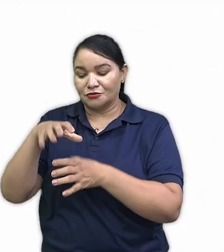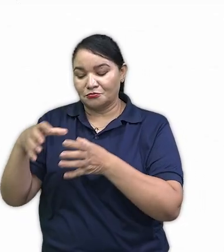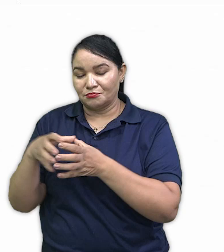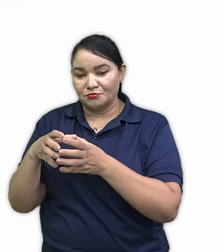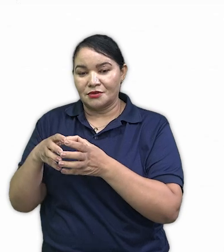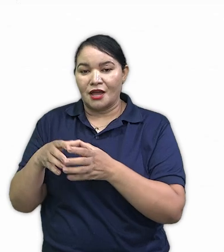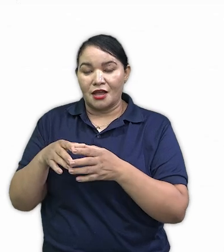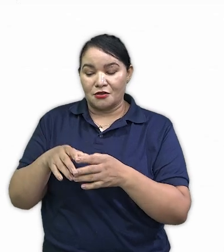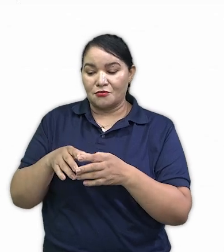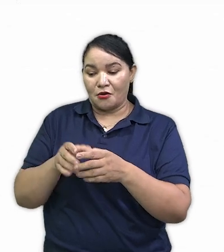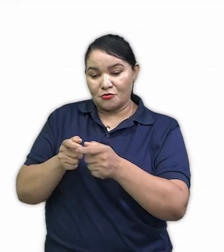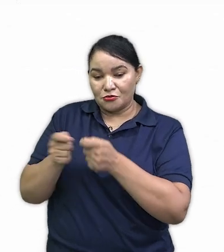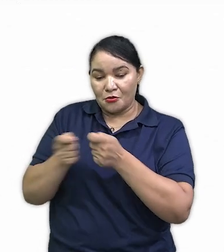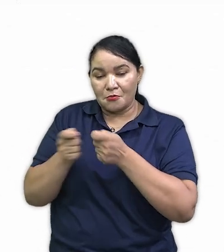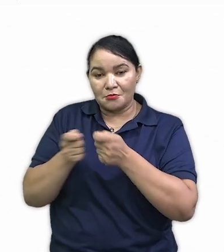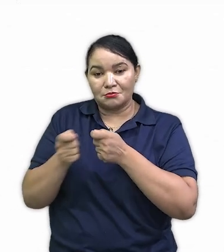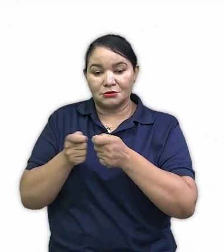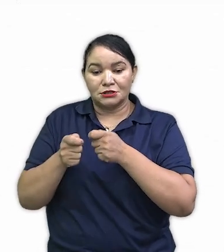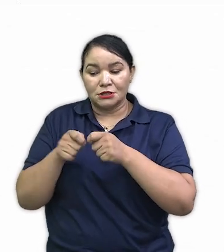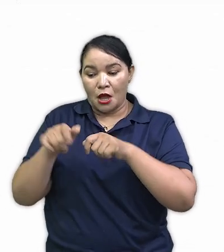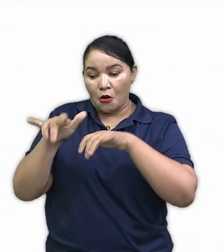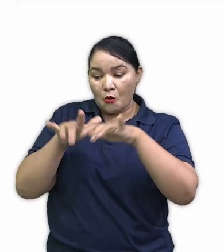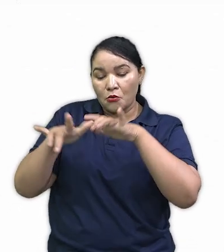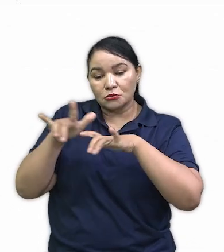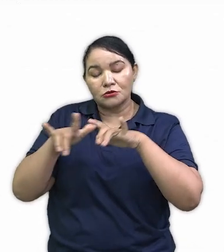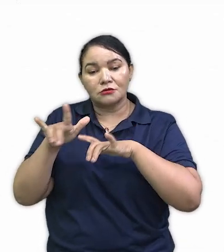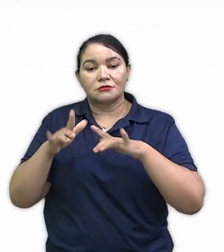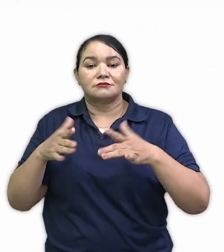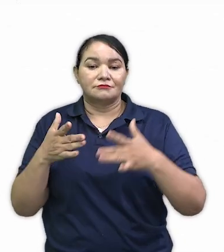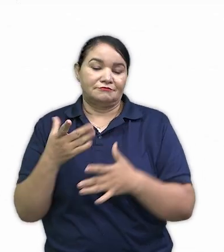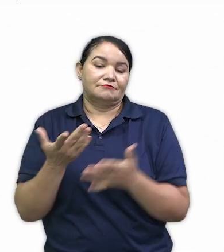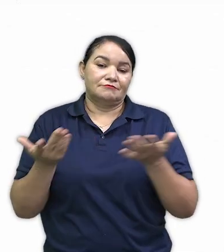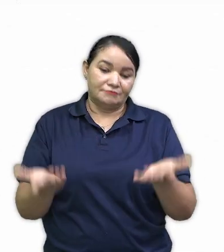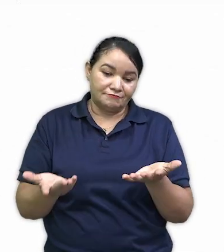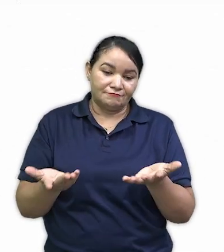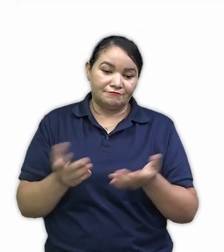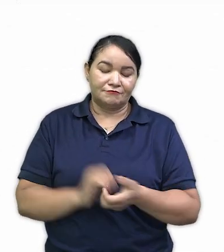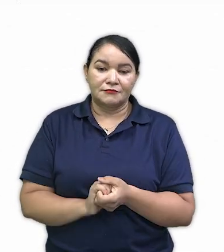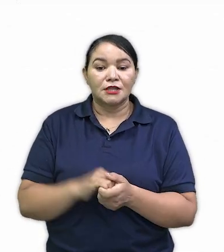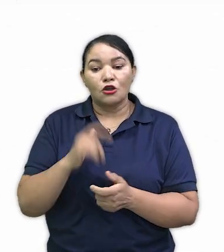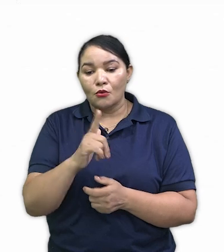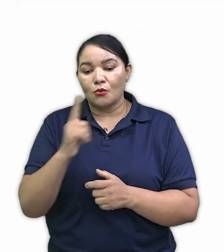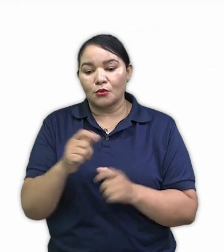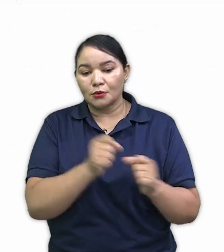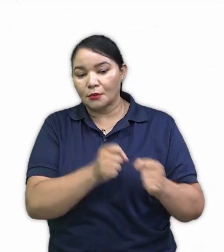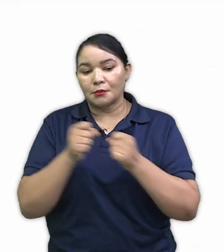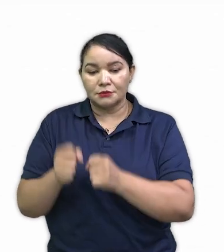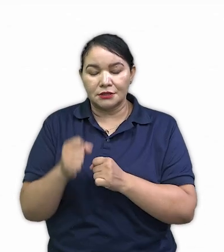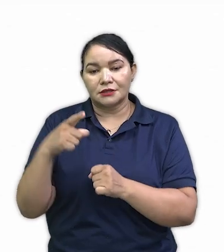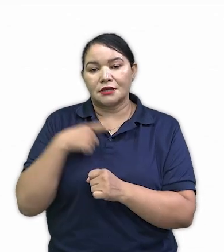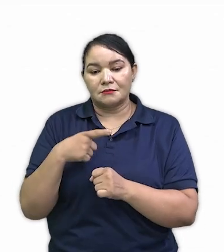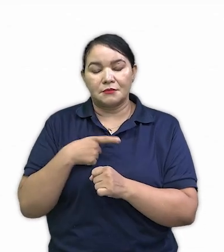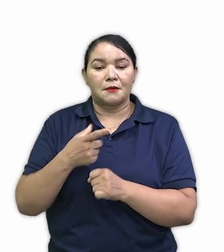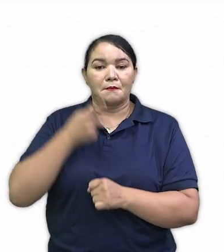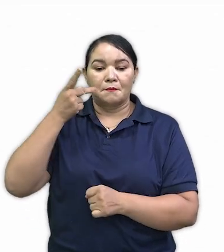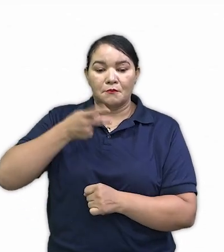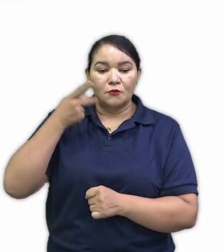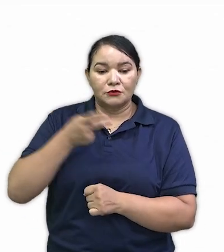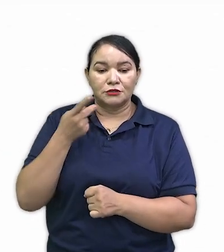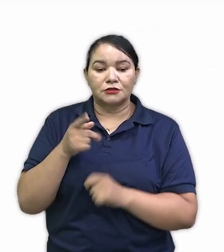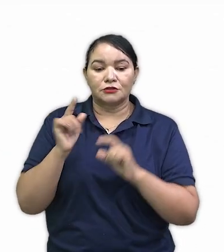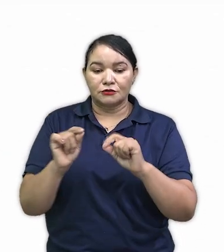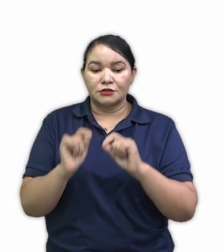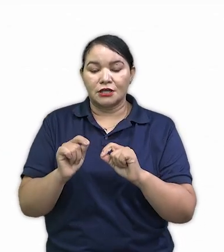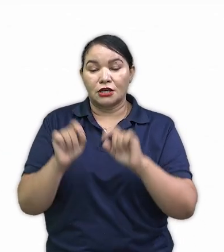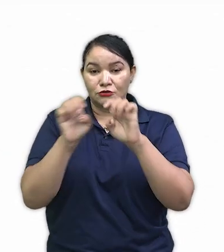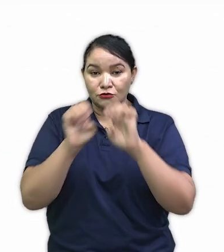o outro, melhor para mim. Entenderam isso daí? E nós temos o outro poder, que também é o poder